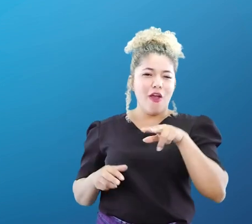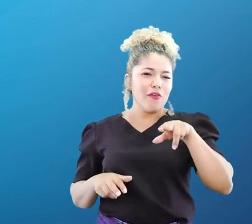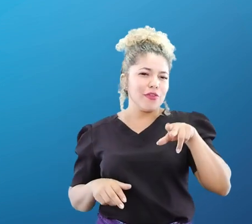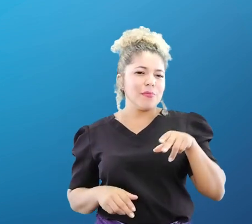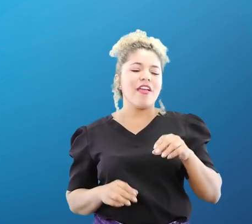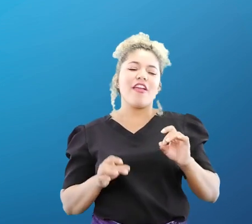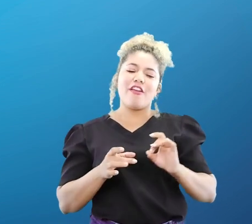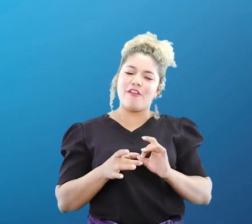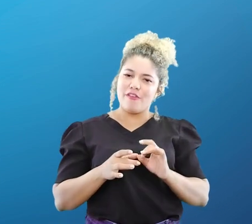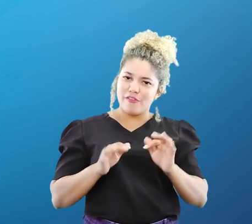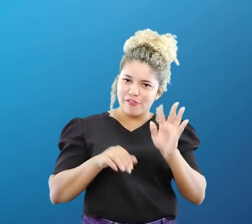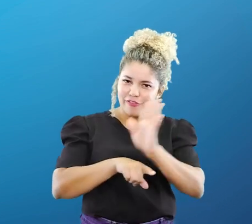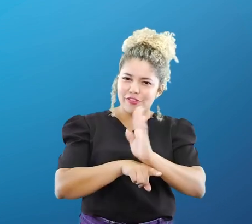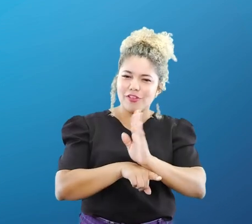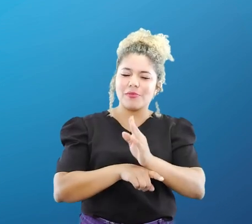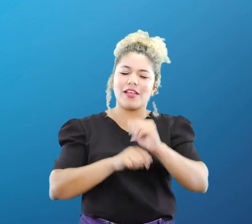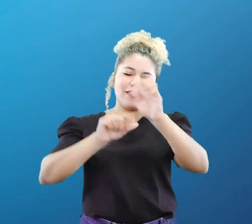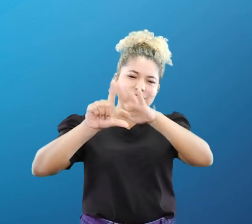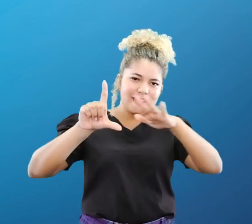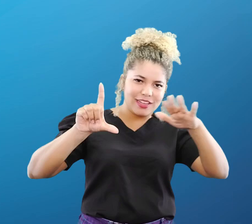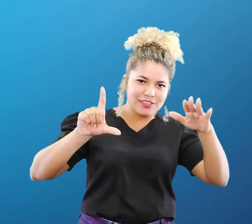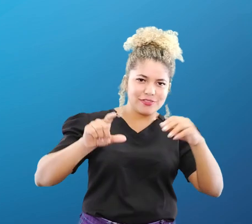está disponível, por exemplo, na Netflix.